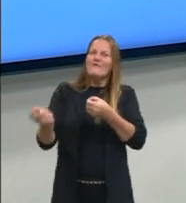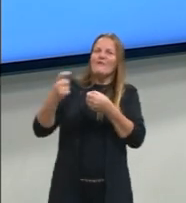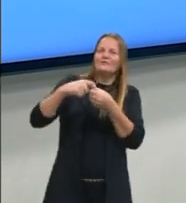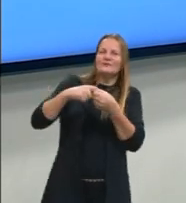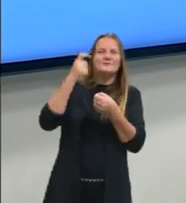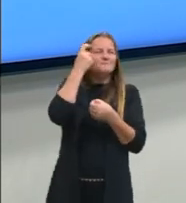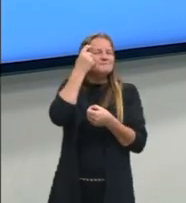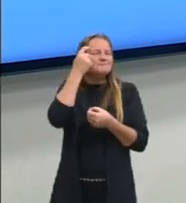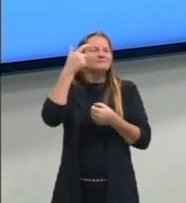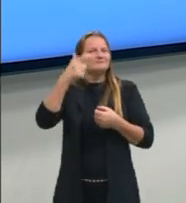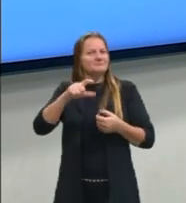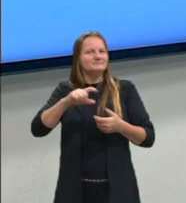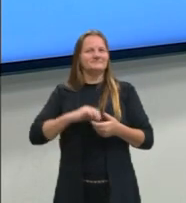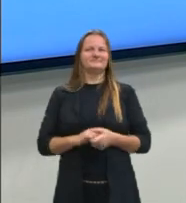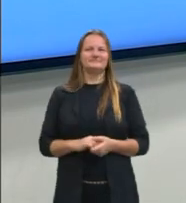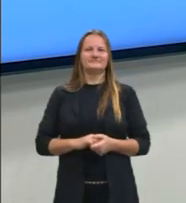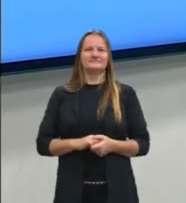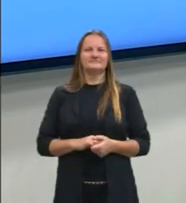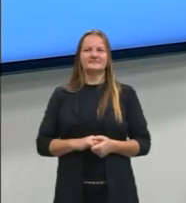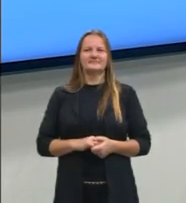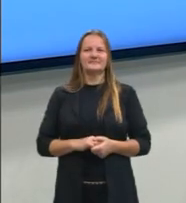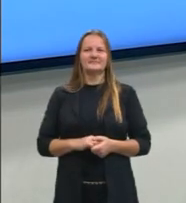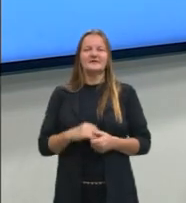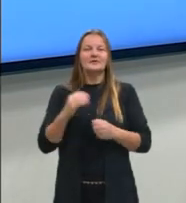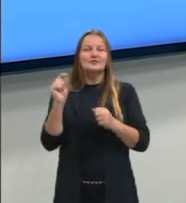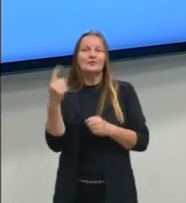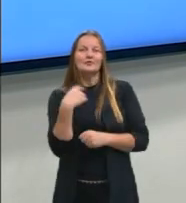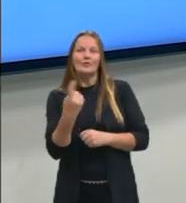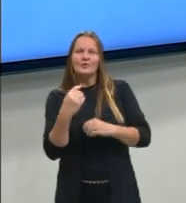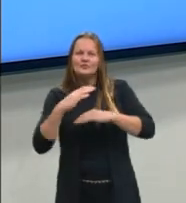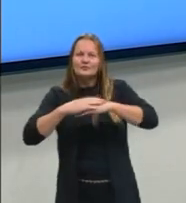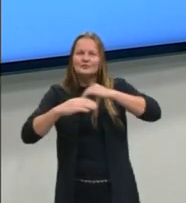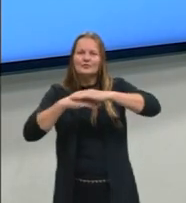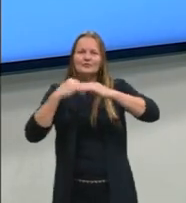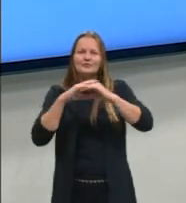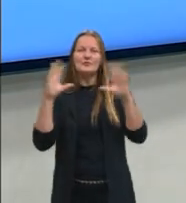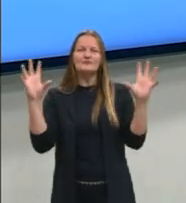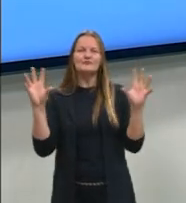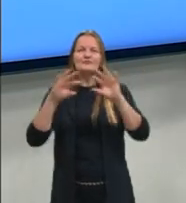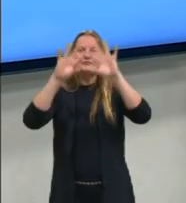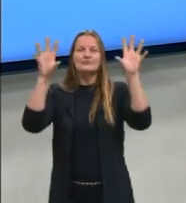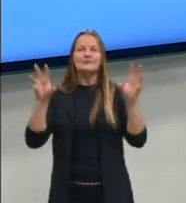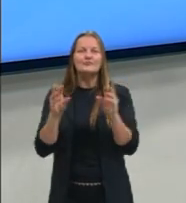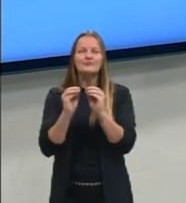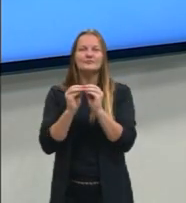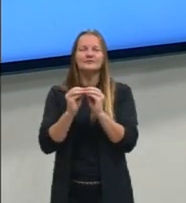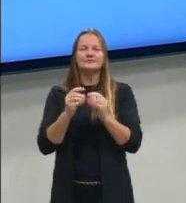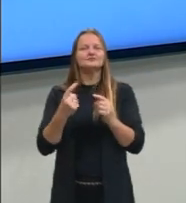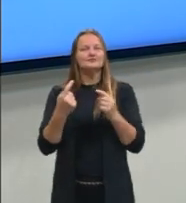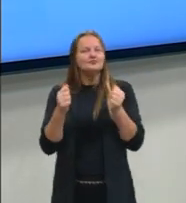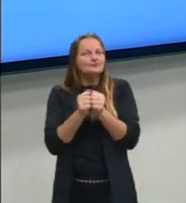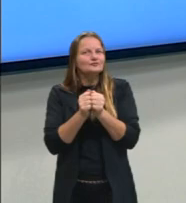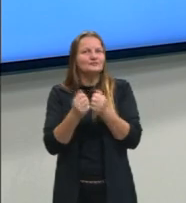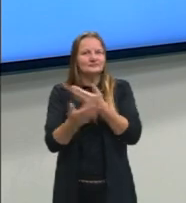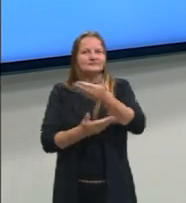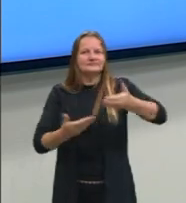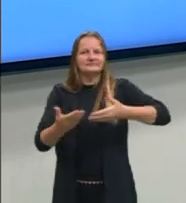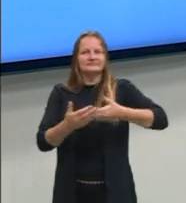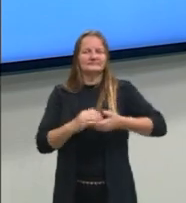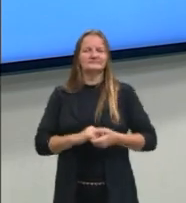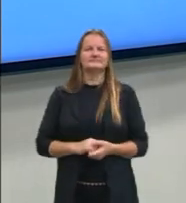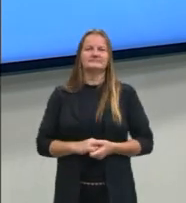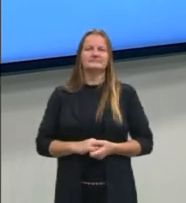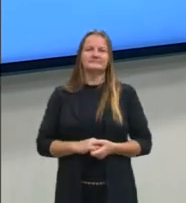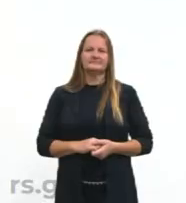voltamos esse questionamento e vamos ver se consegue construir algumas conclusões ou problematizaram ainda